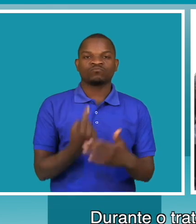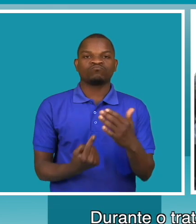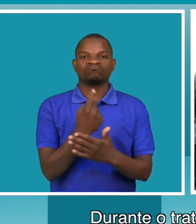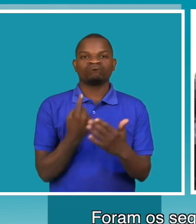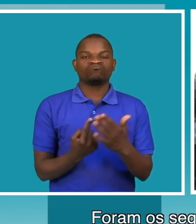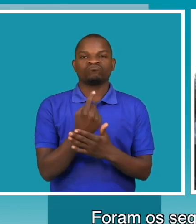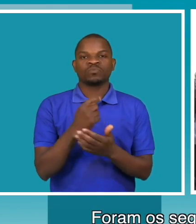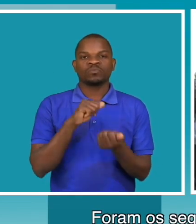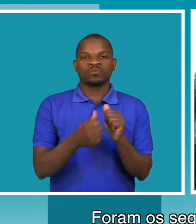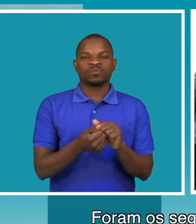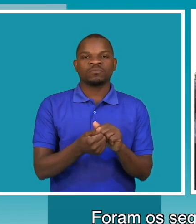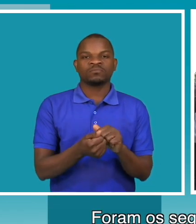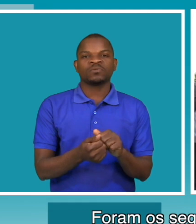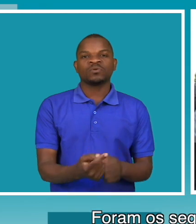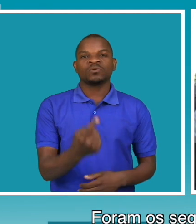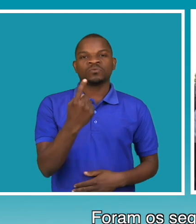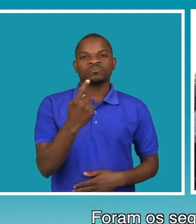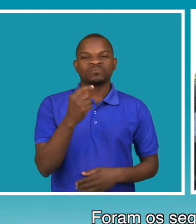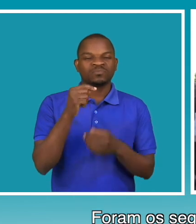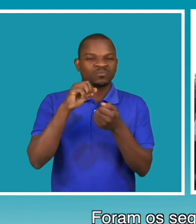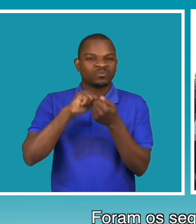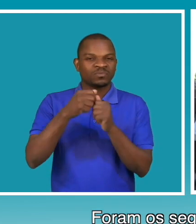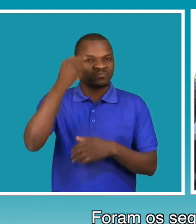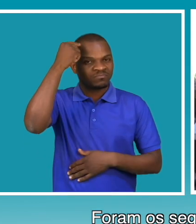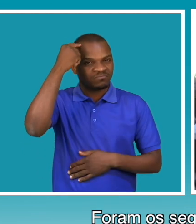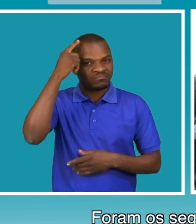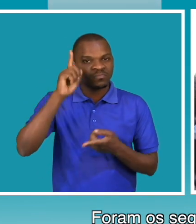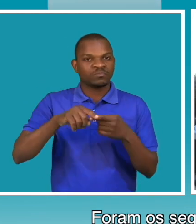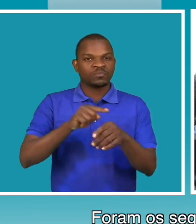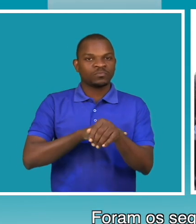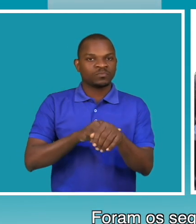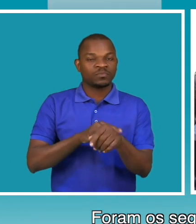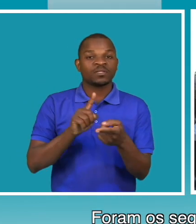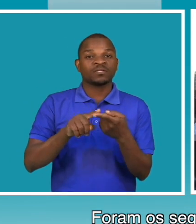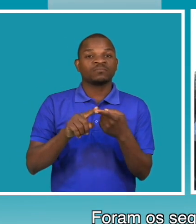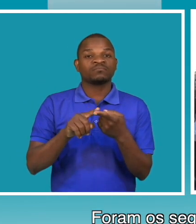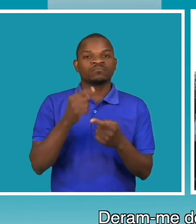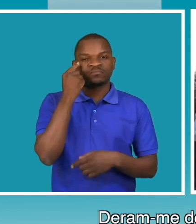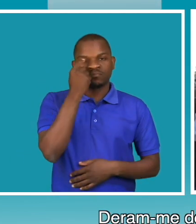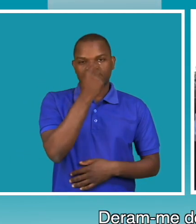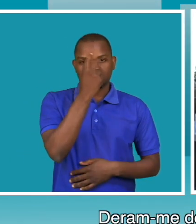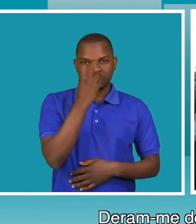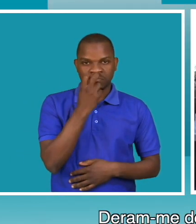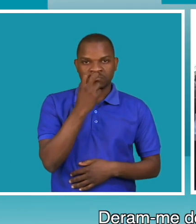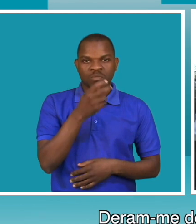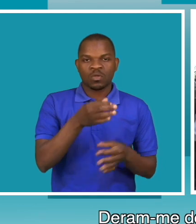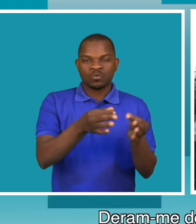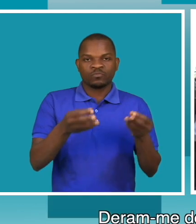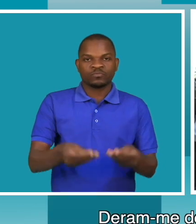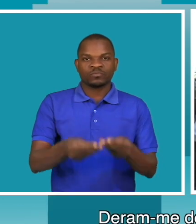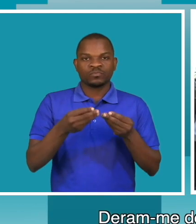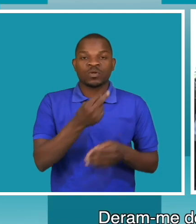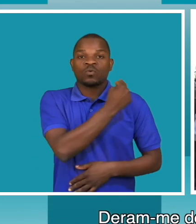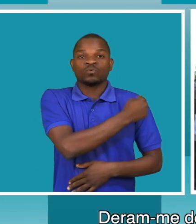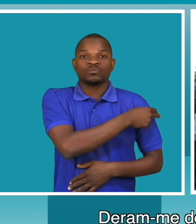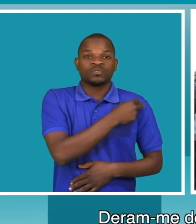colaterais que foram o seguinte. Tratubações mentais, doença da pele e cegueira. Deram o documento para a